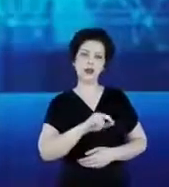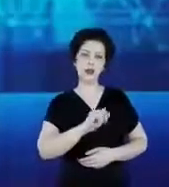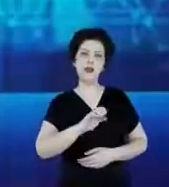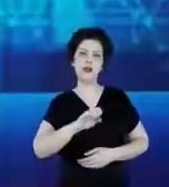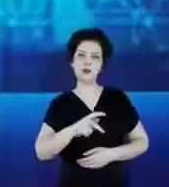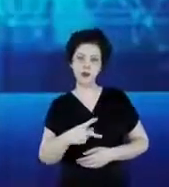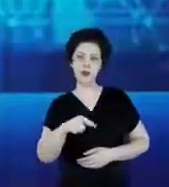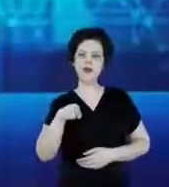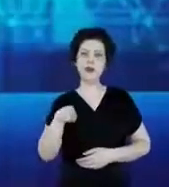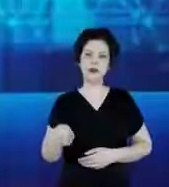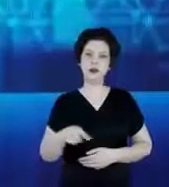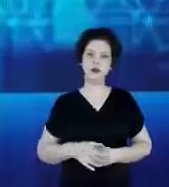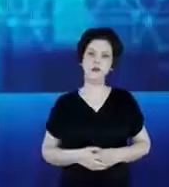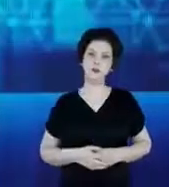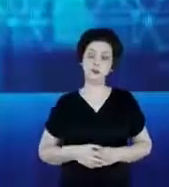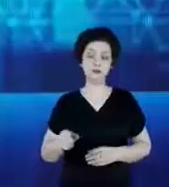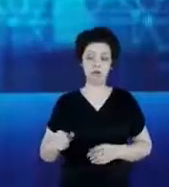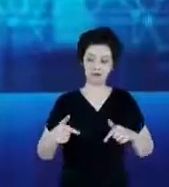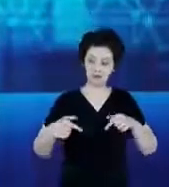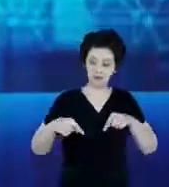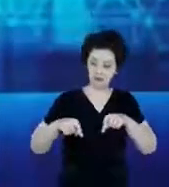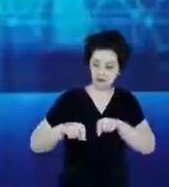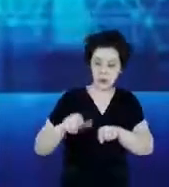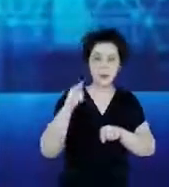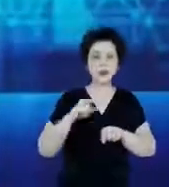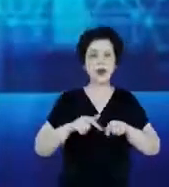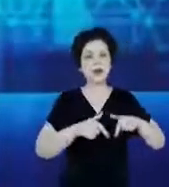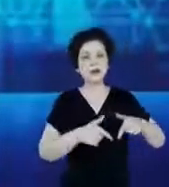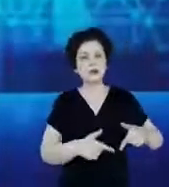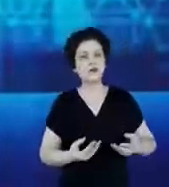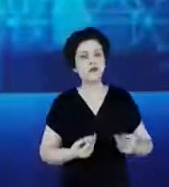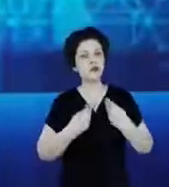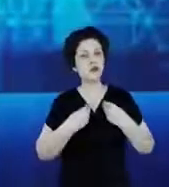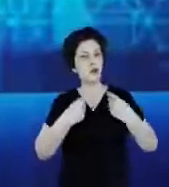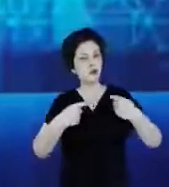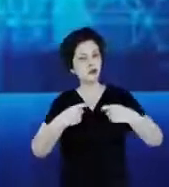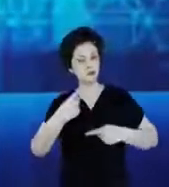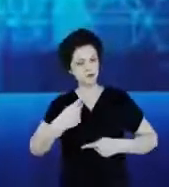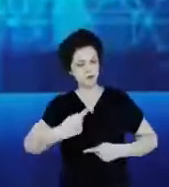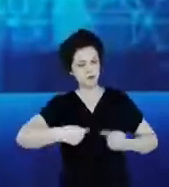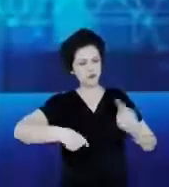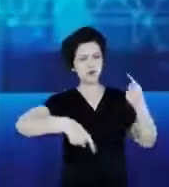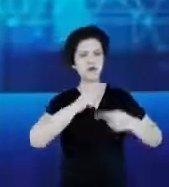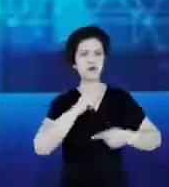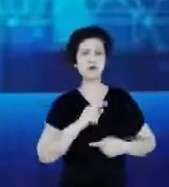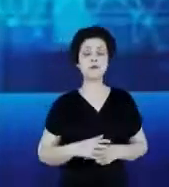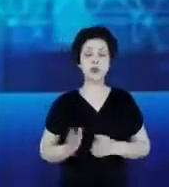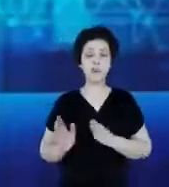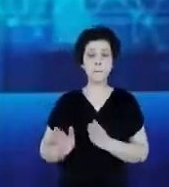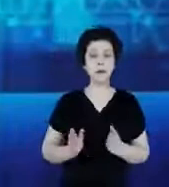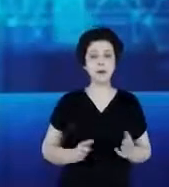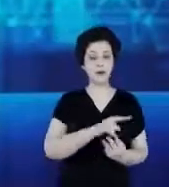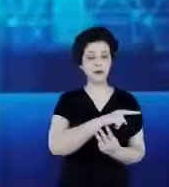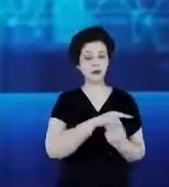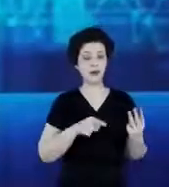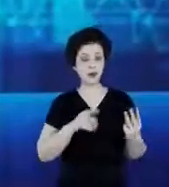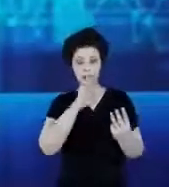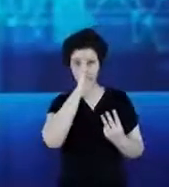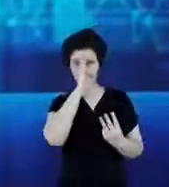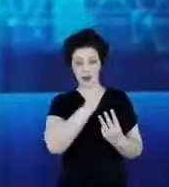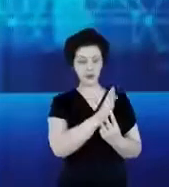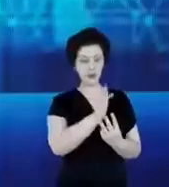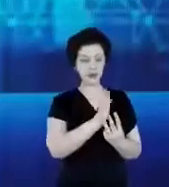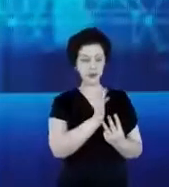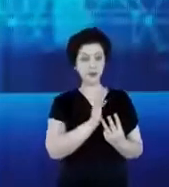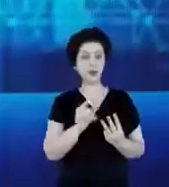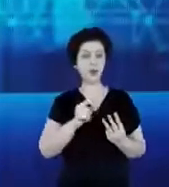ação funcionou em sua plenitude, nos permitiu avançar em três frentes para superar a crise hídrica.